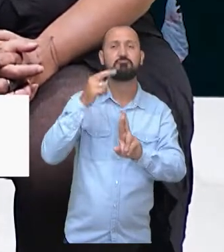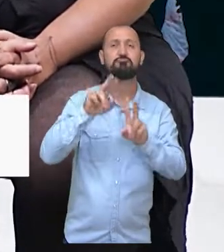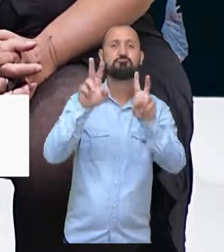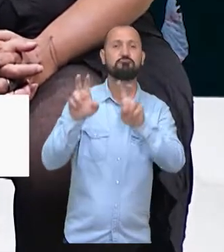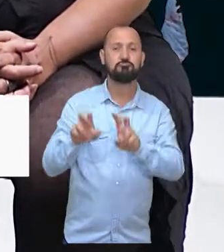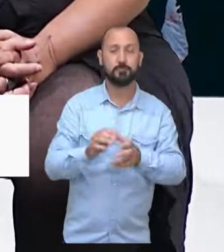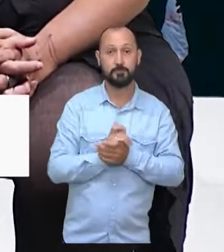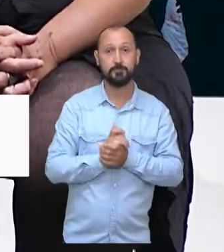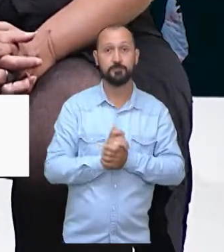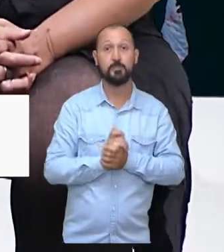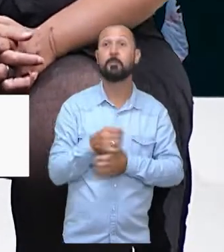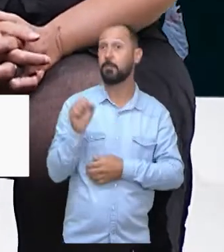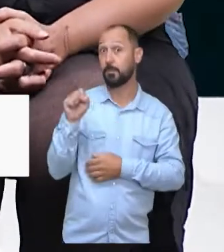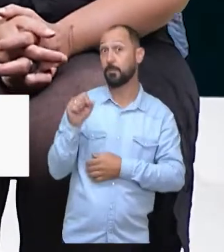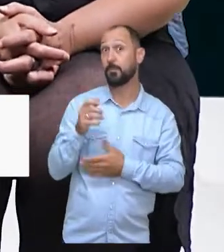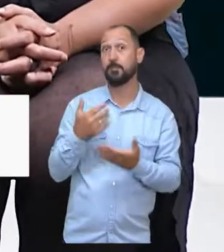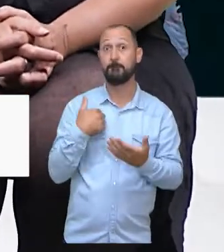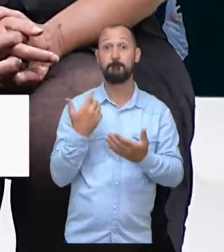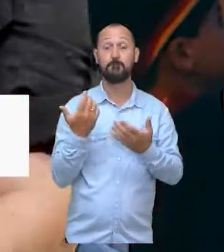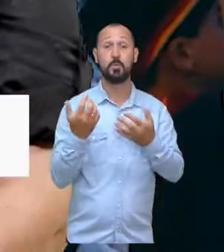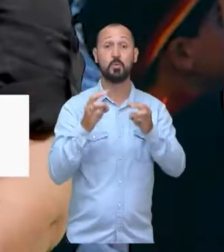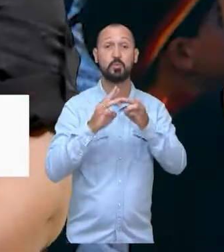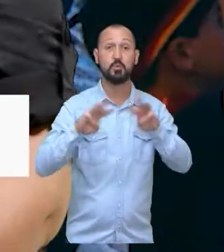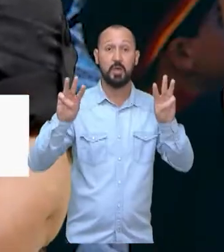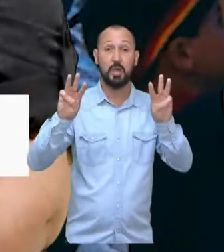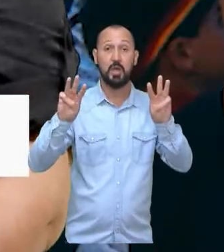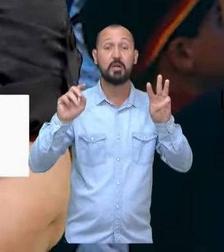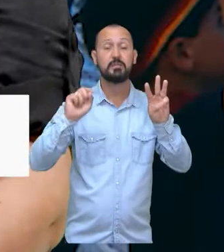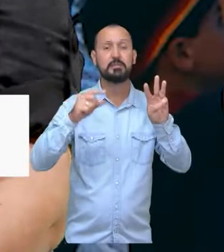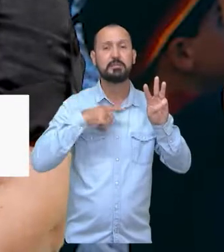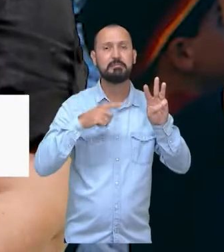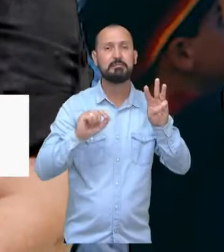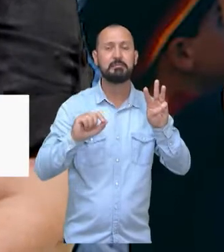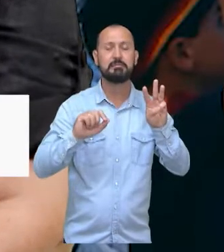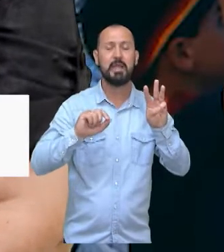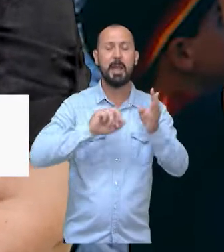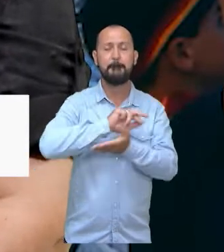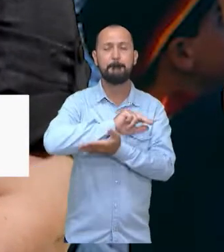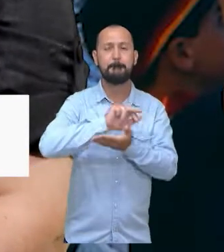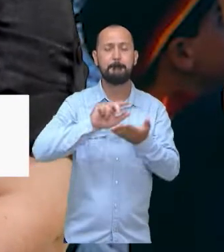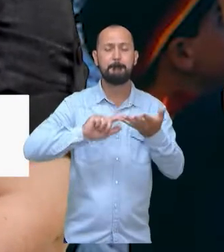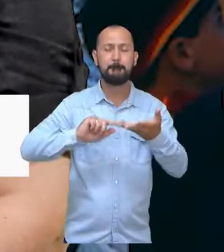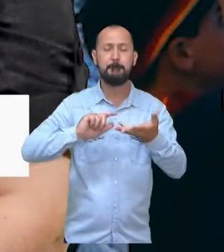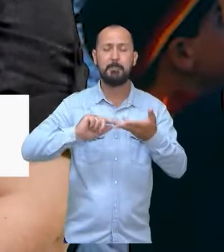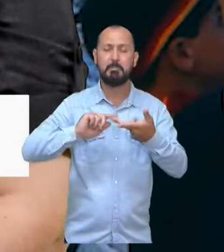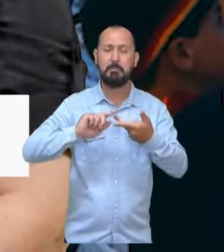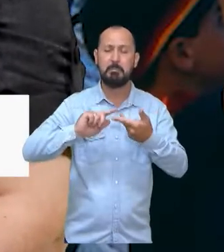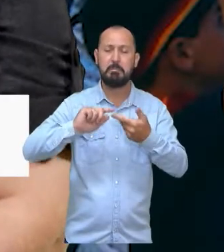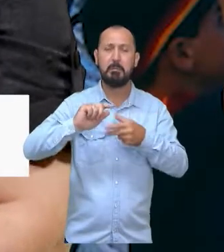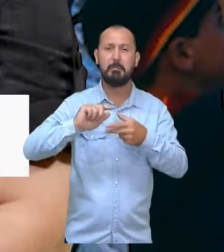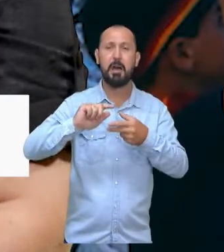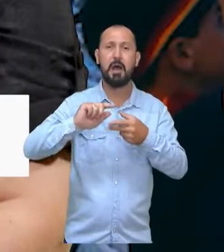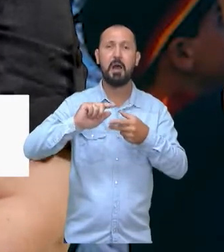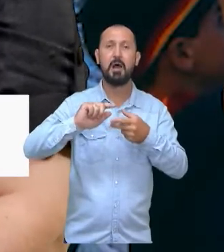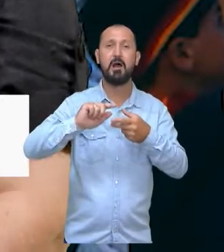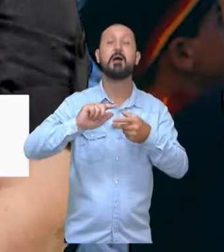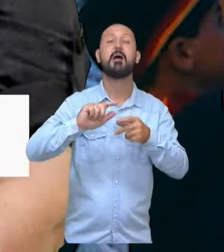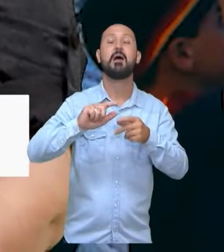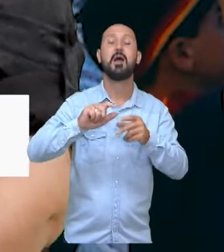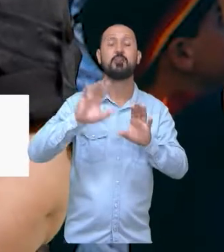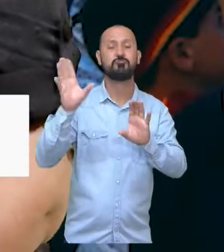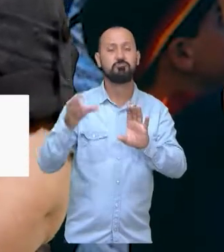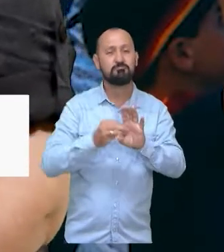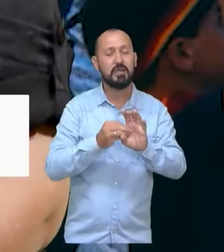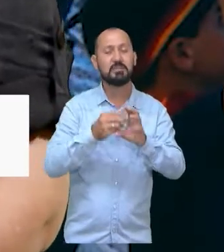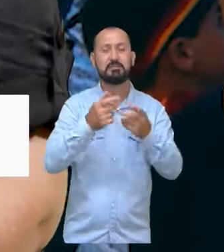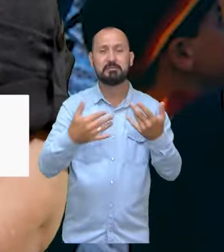muitas questões. Sim, no nosso site a gente tem muito material de informação, né, informativo